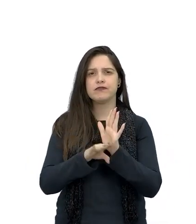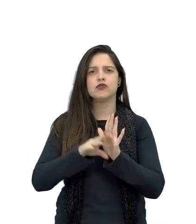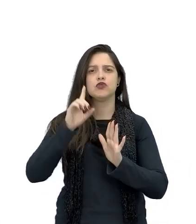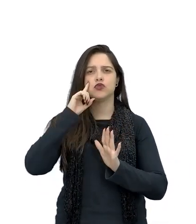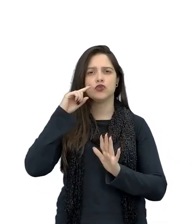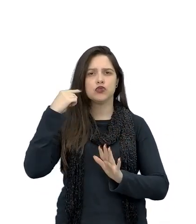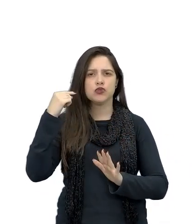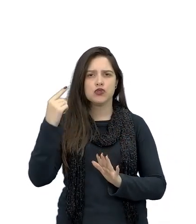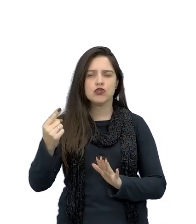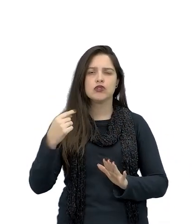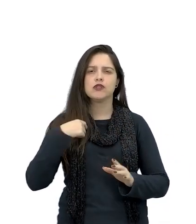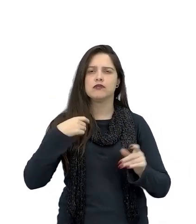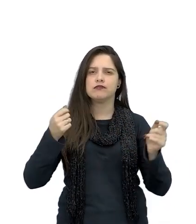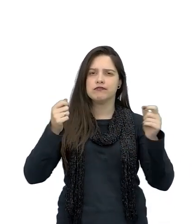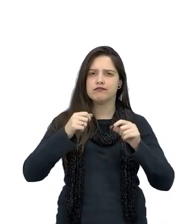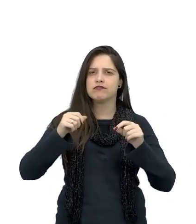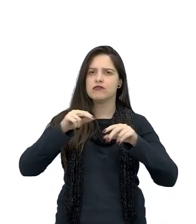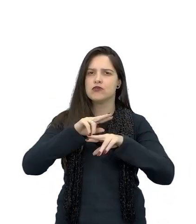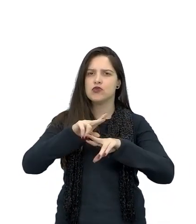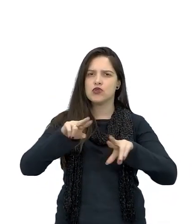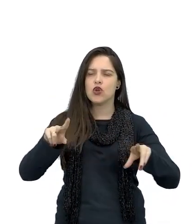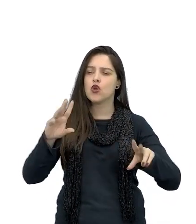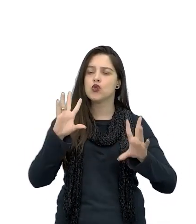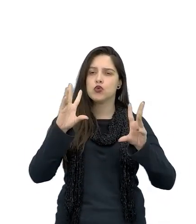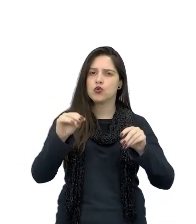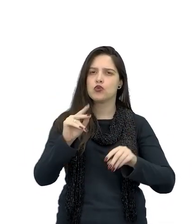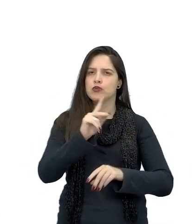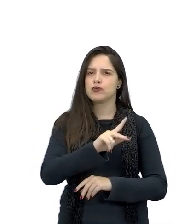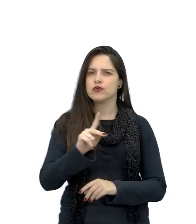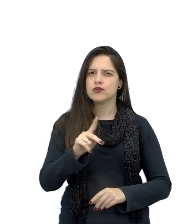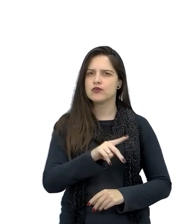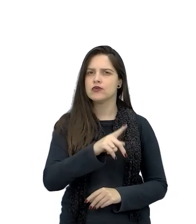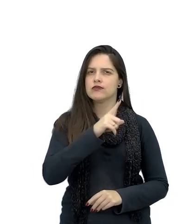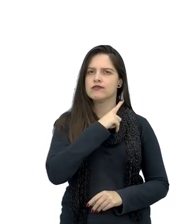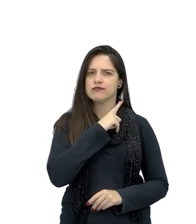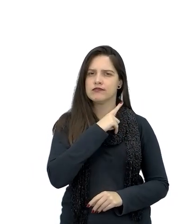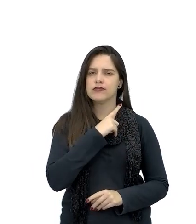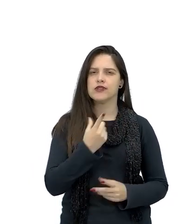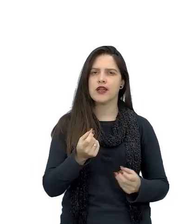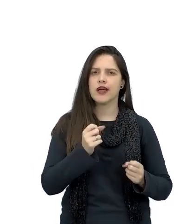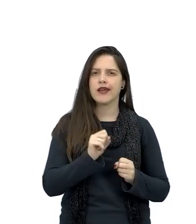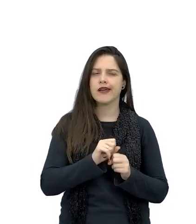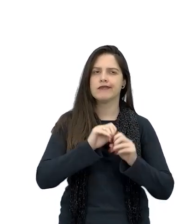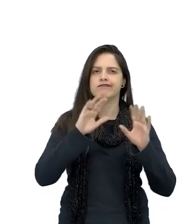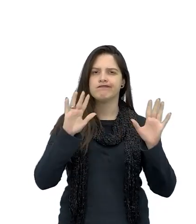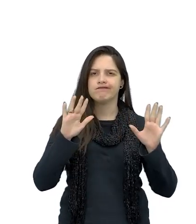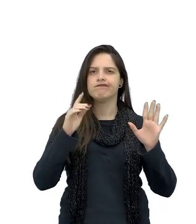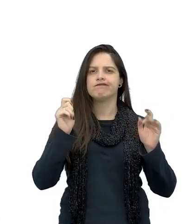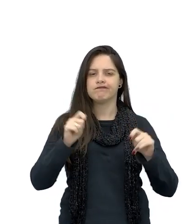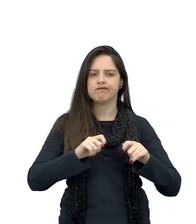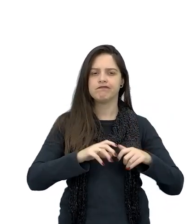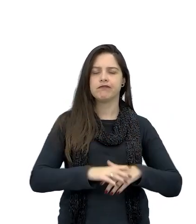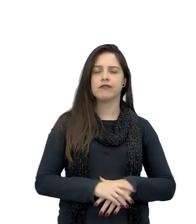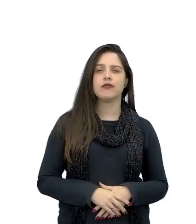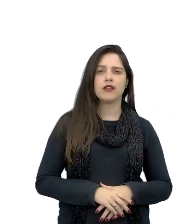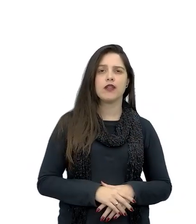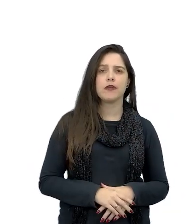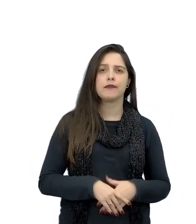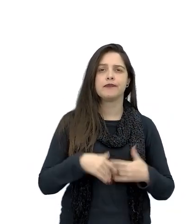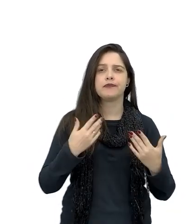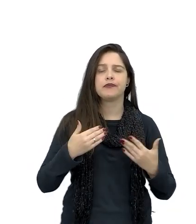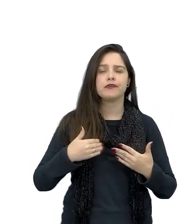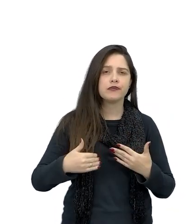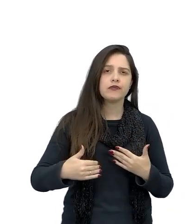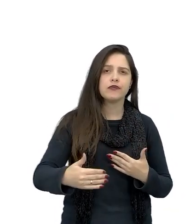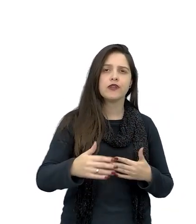boas condições didáticas que, enquanto professores, temos que oferecer aos aprendizes. Que eles